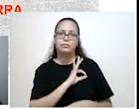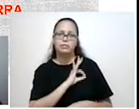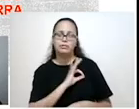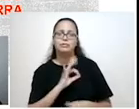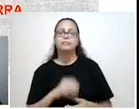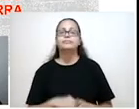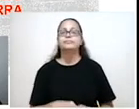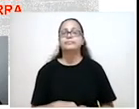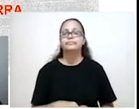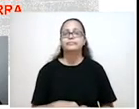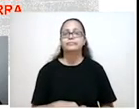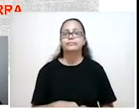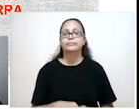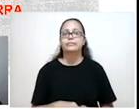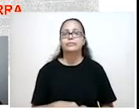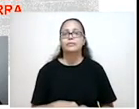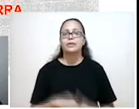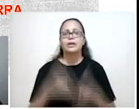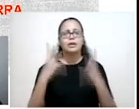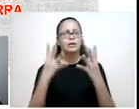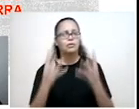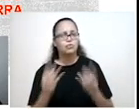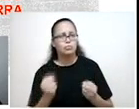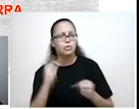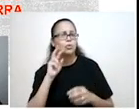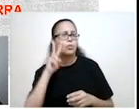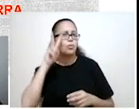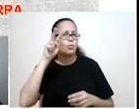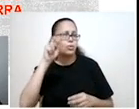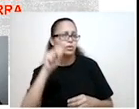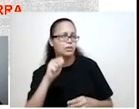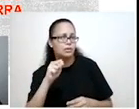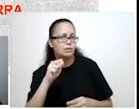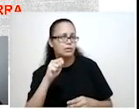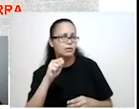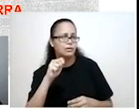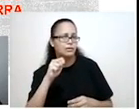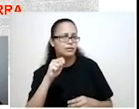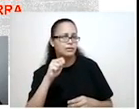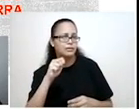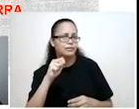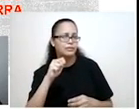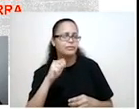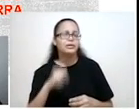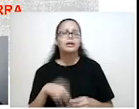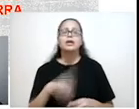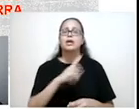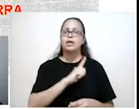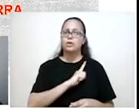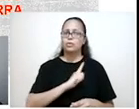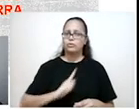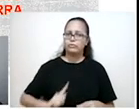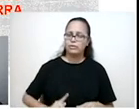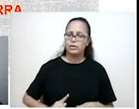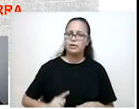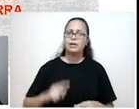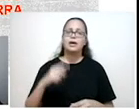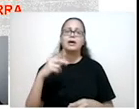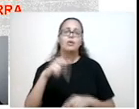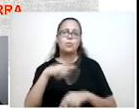poder e, como ditador, passou a governar a Espanha de 1939,